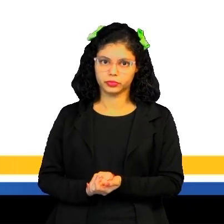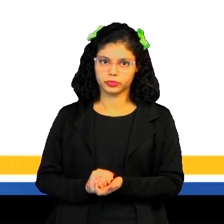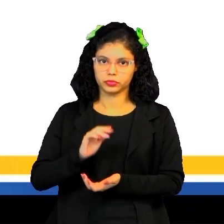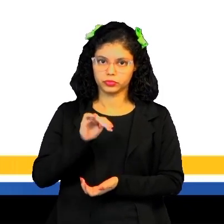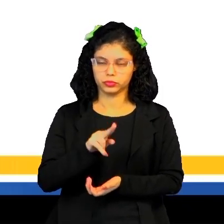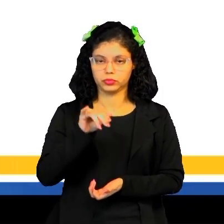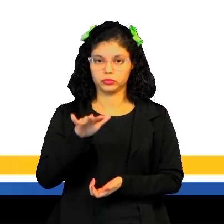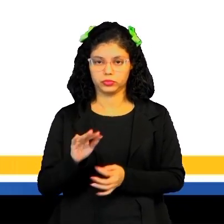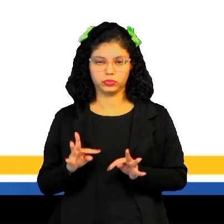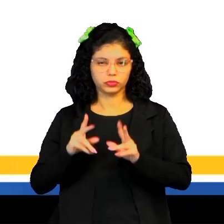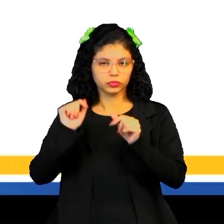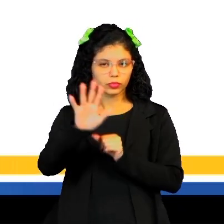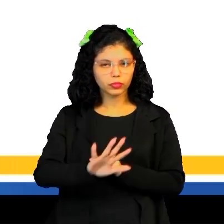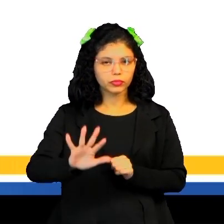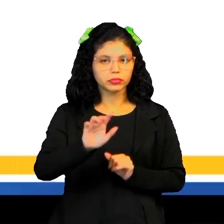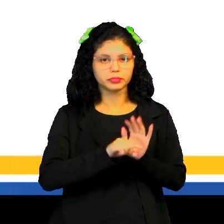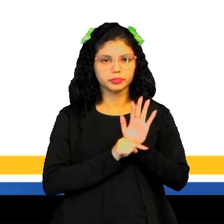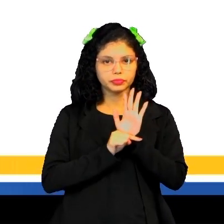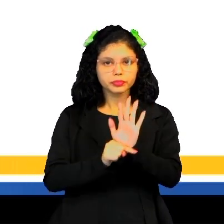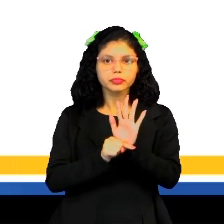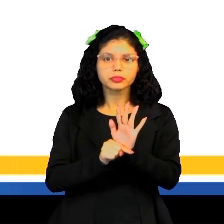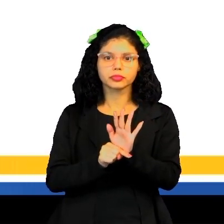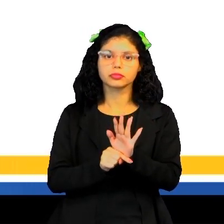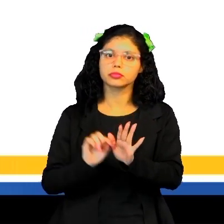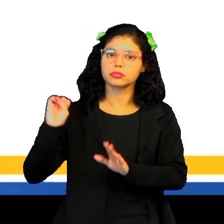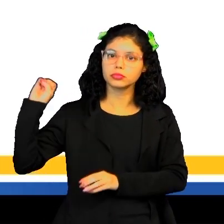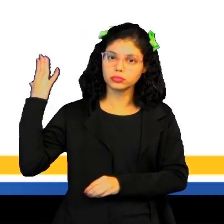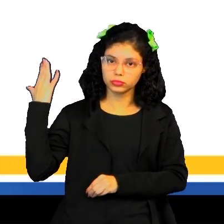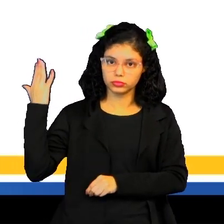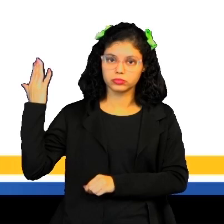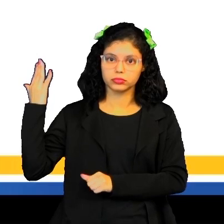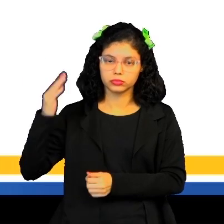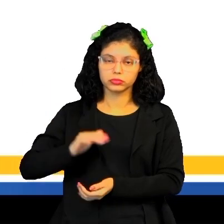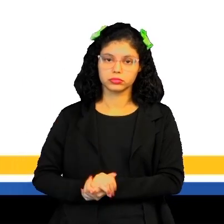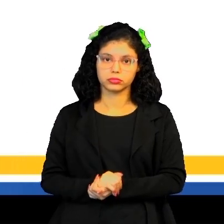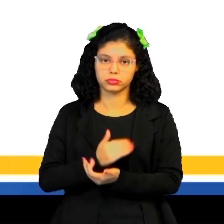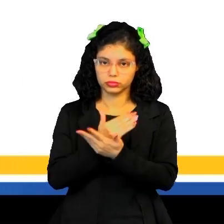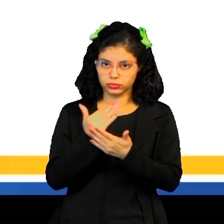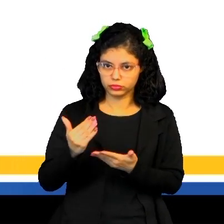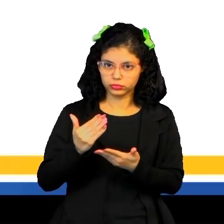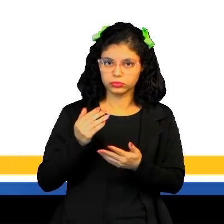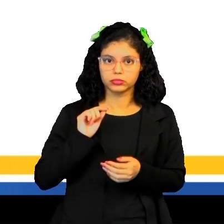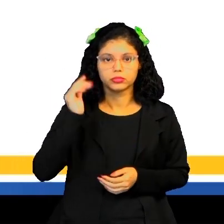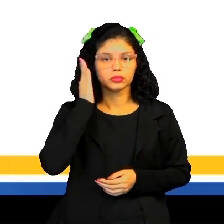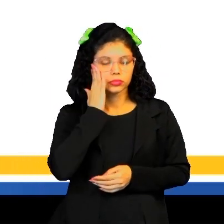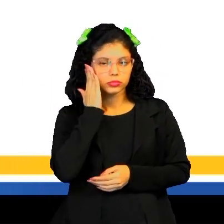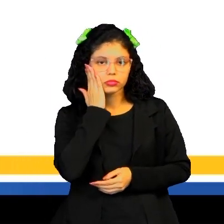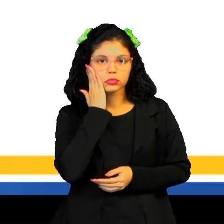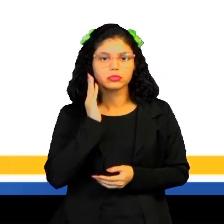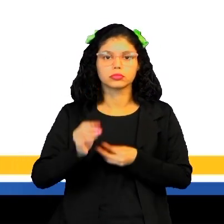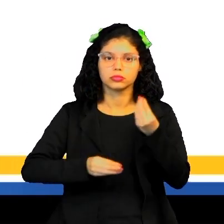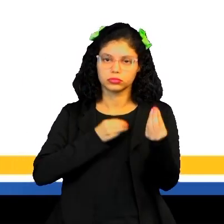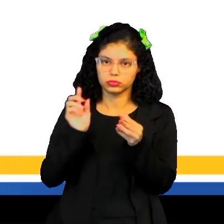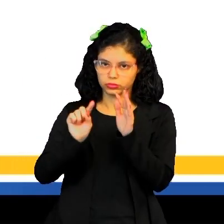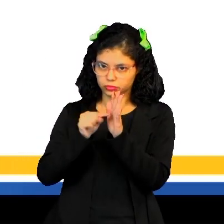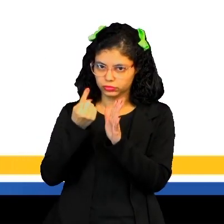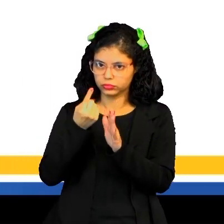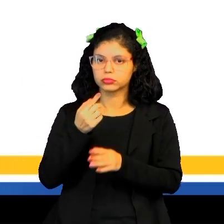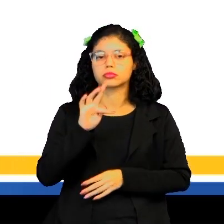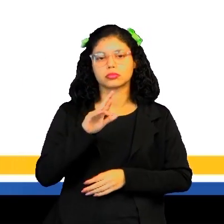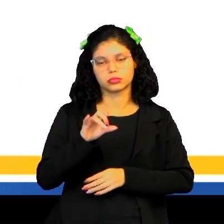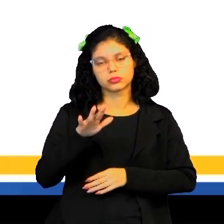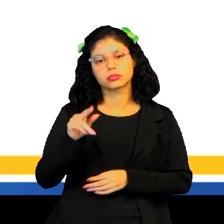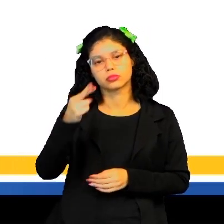atenienses. Todos esses, relataram, acontecimentos que começaram a ser entendidos, como as primeiras